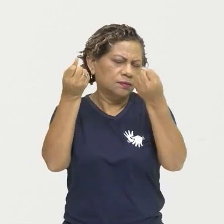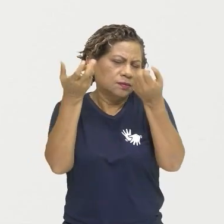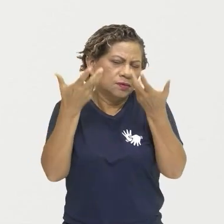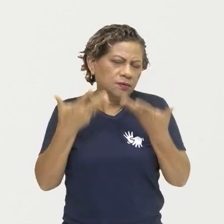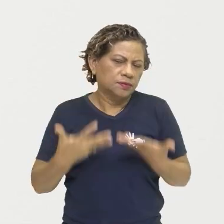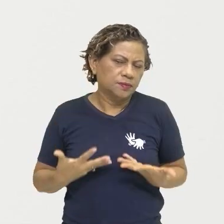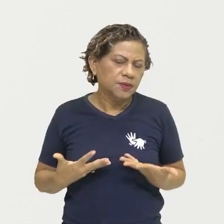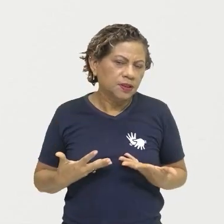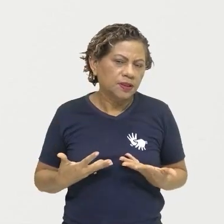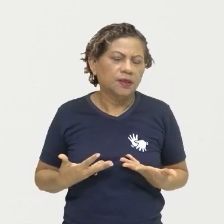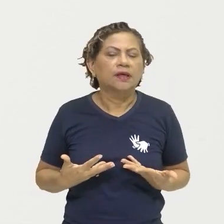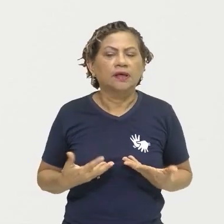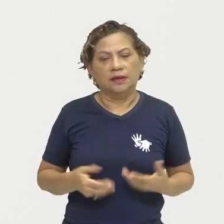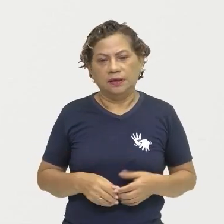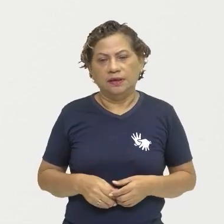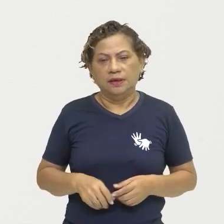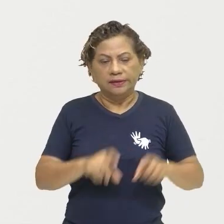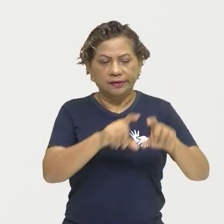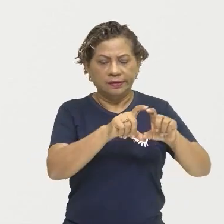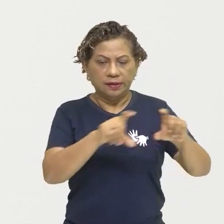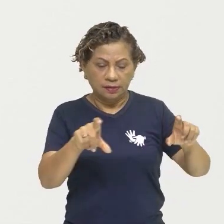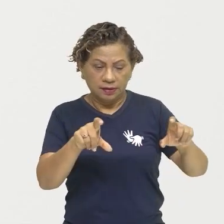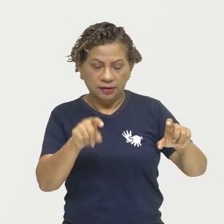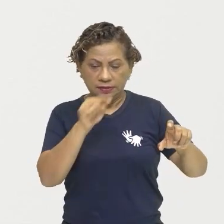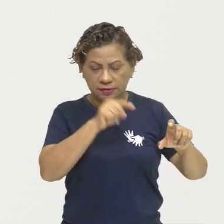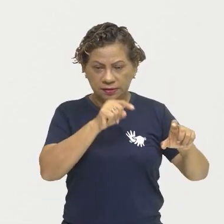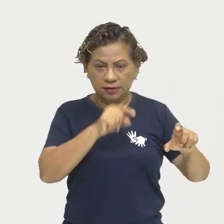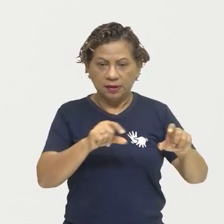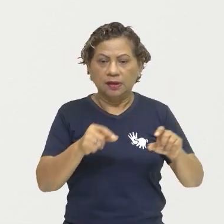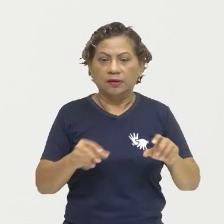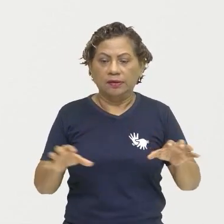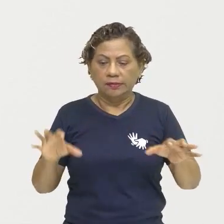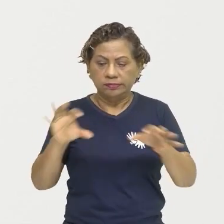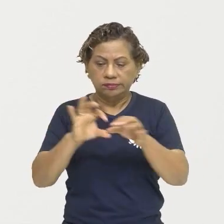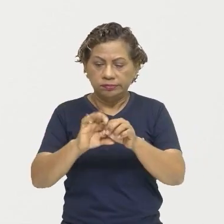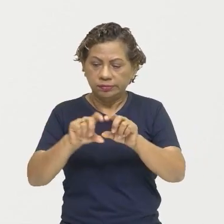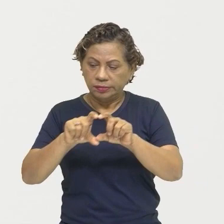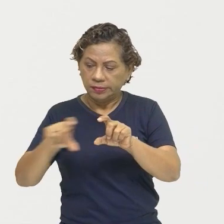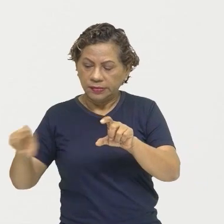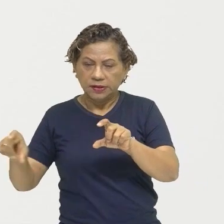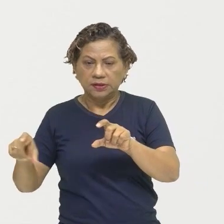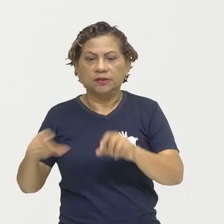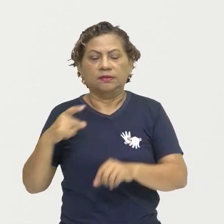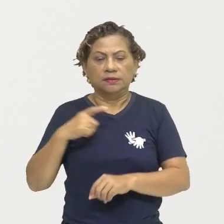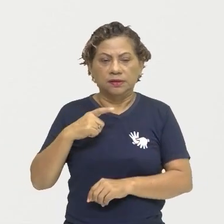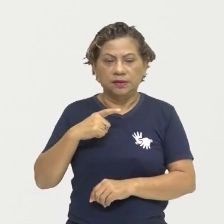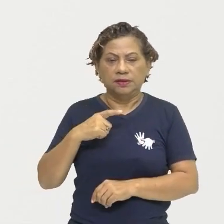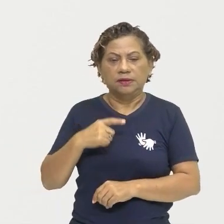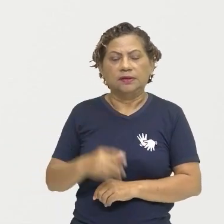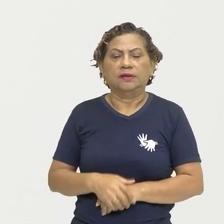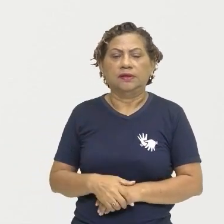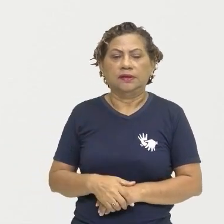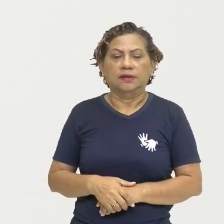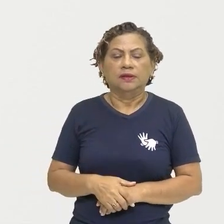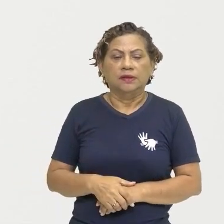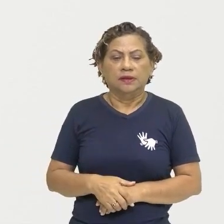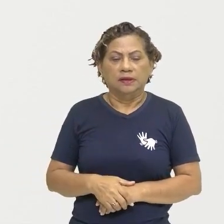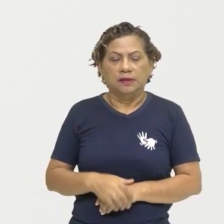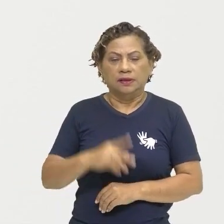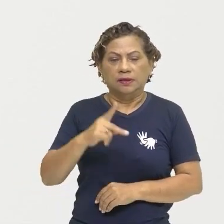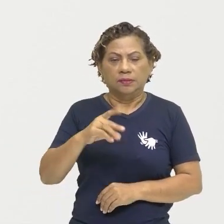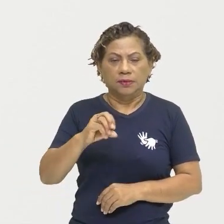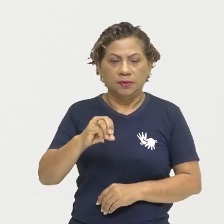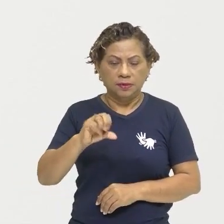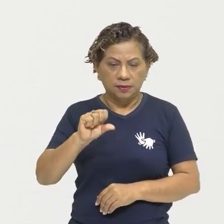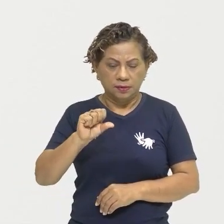da oração anterior, dando um motivo, uma razão. É iniciada pelas conjunções explicativas, pois,